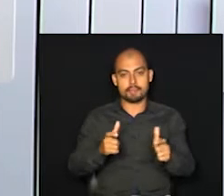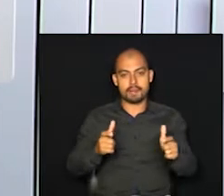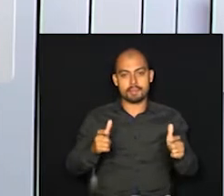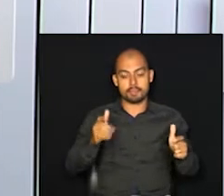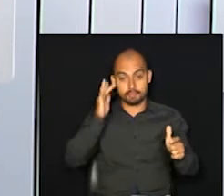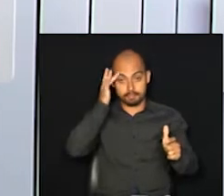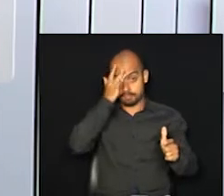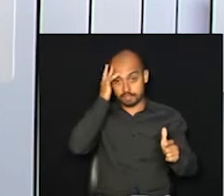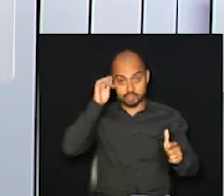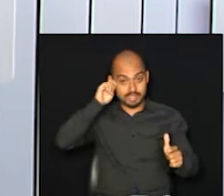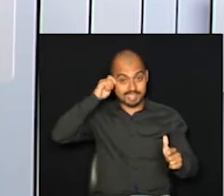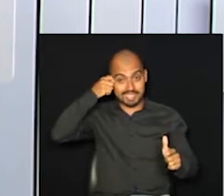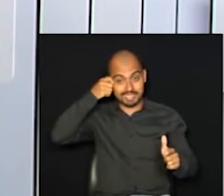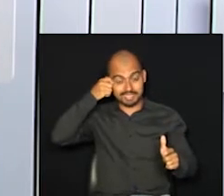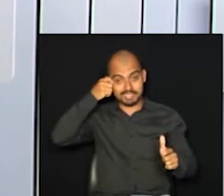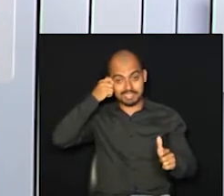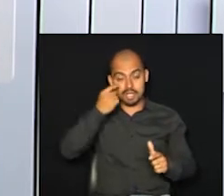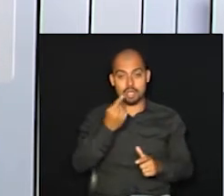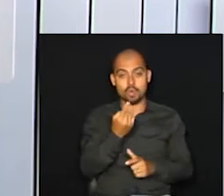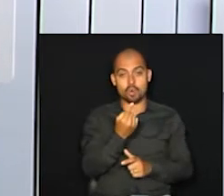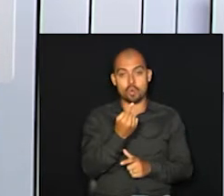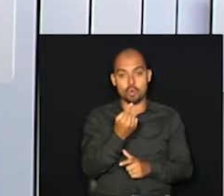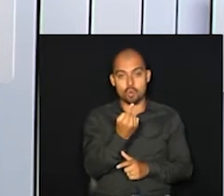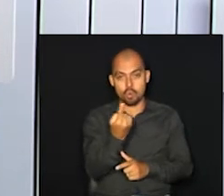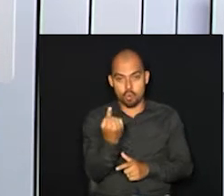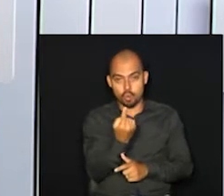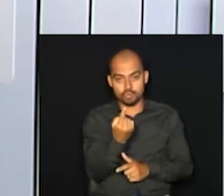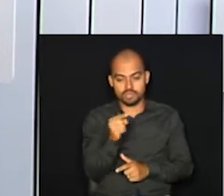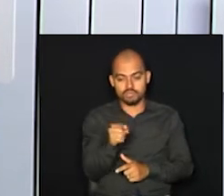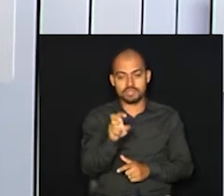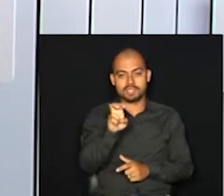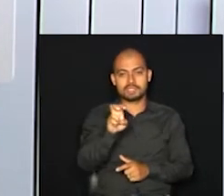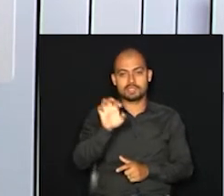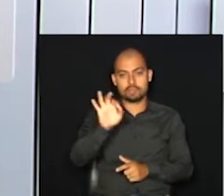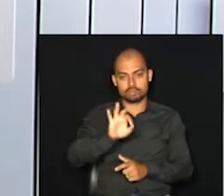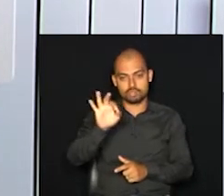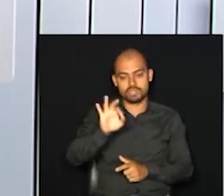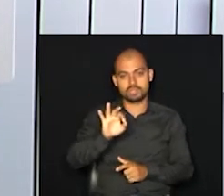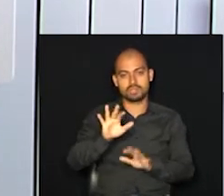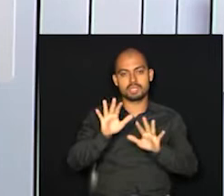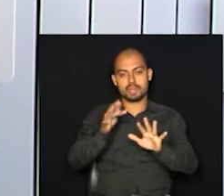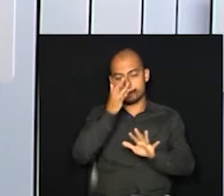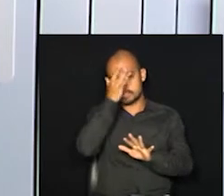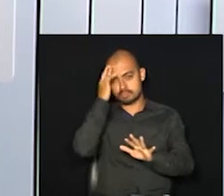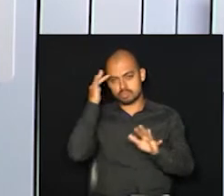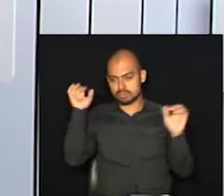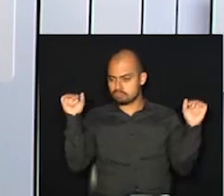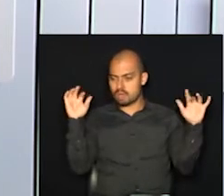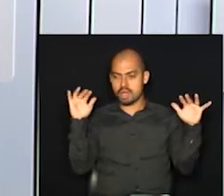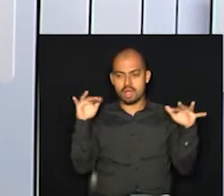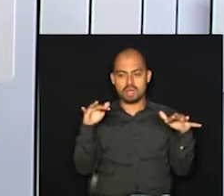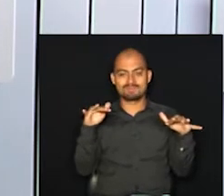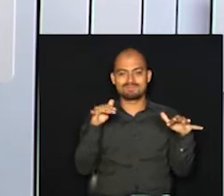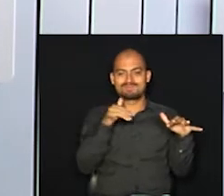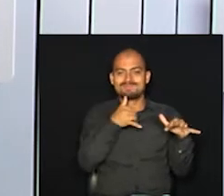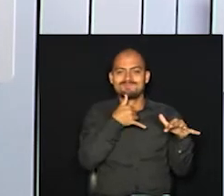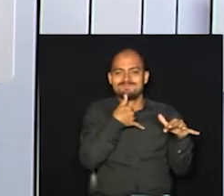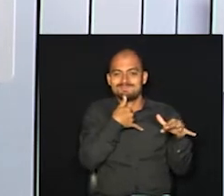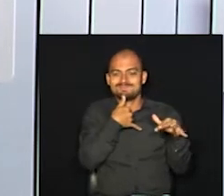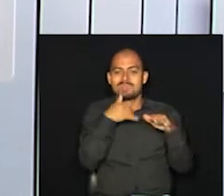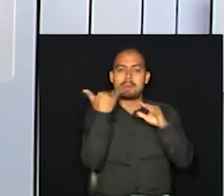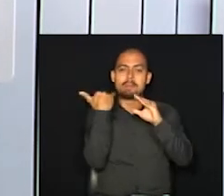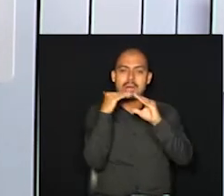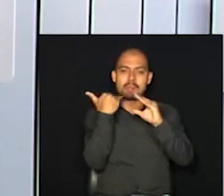11 anos. E todos esses casos geraram uma comoção nas redes sociais, com muitas mensagens através